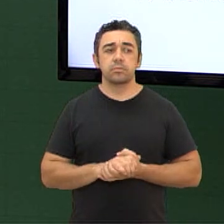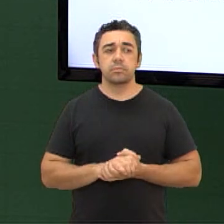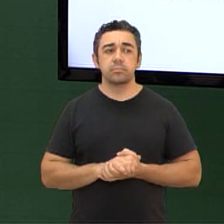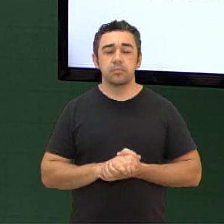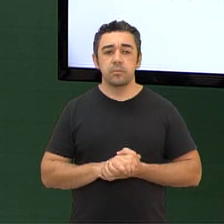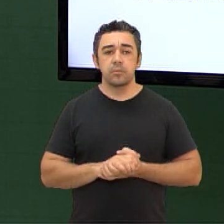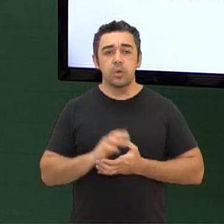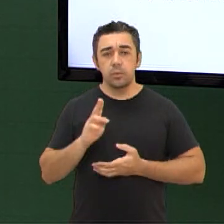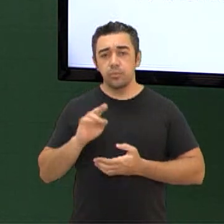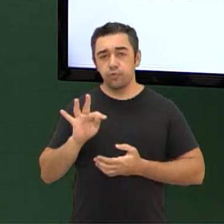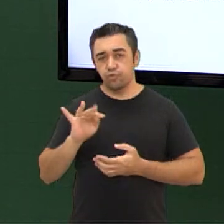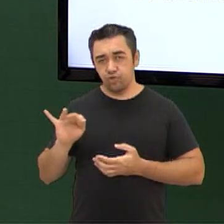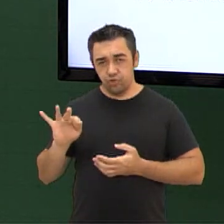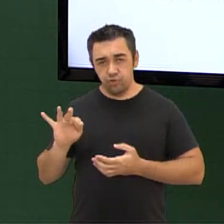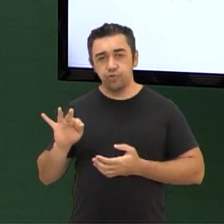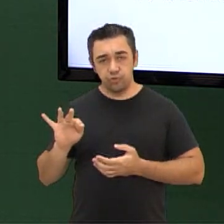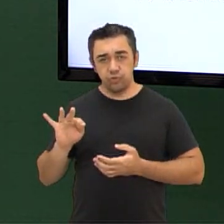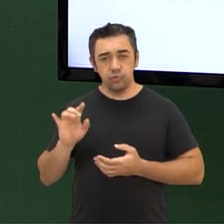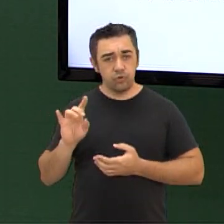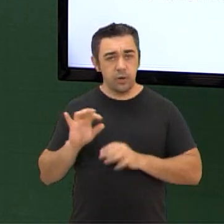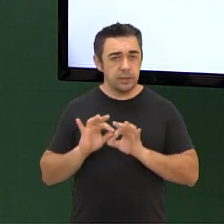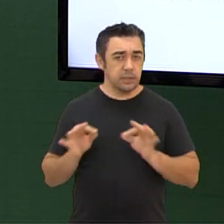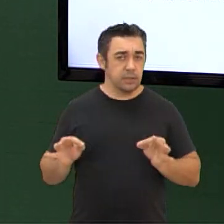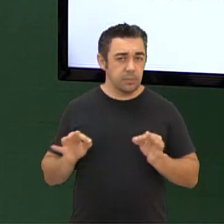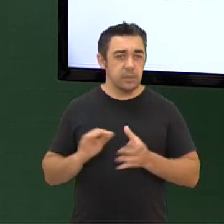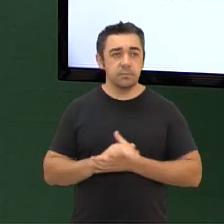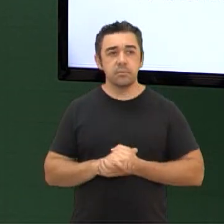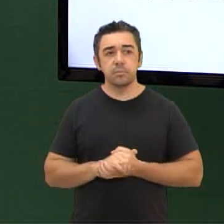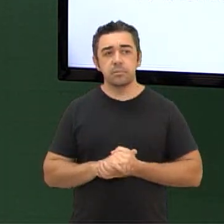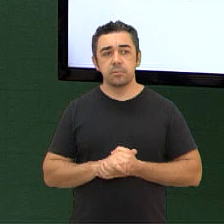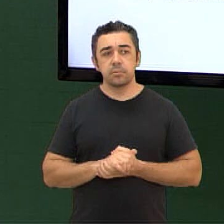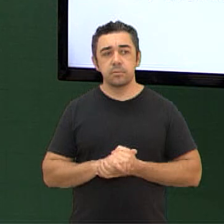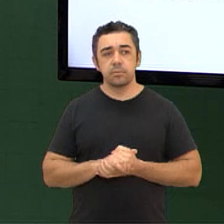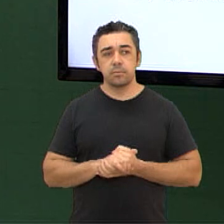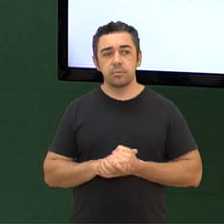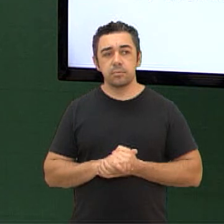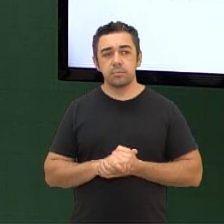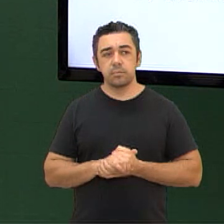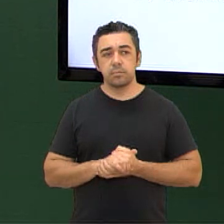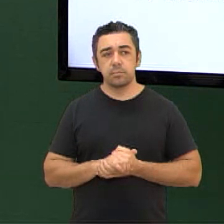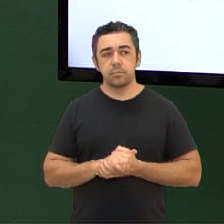but. Só a ligação simples entre átomos de carbono,